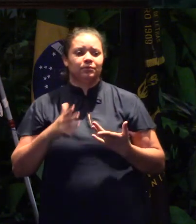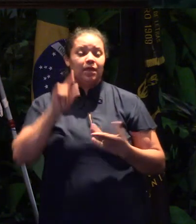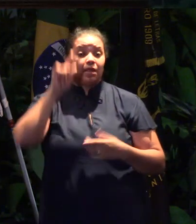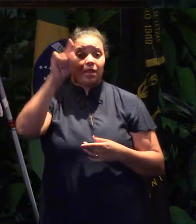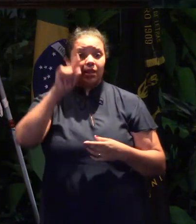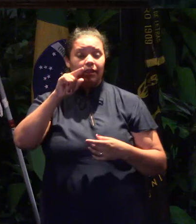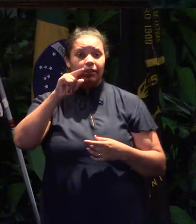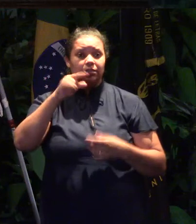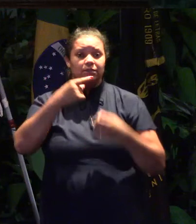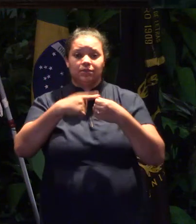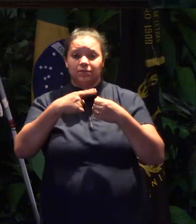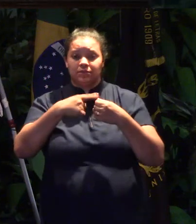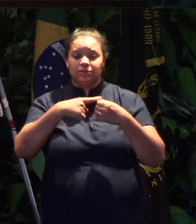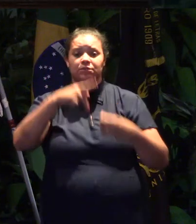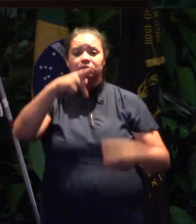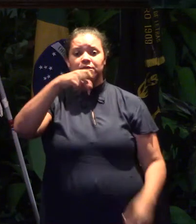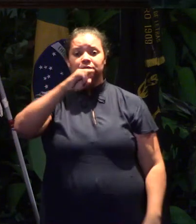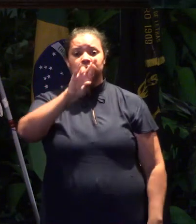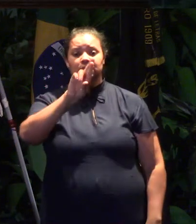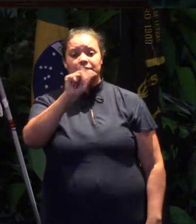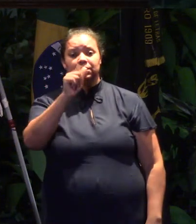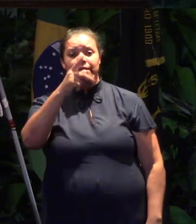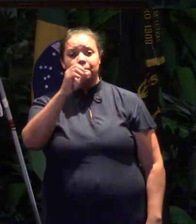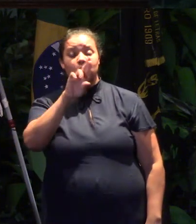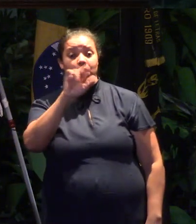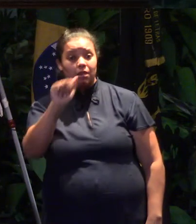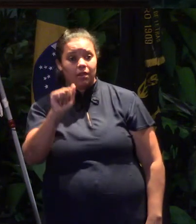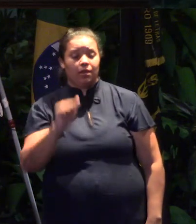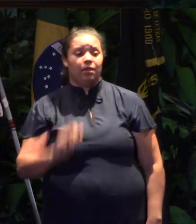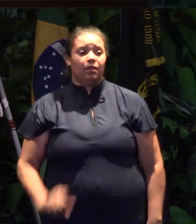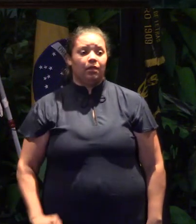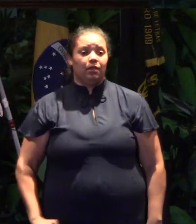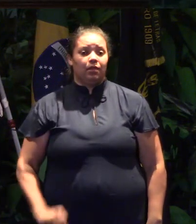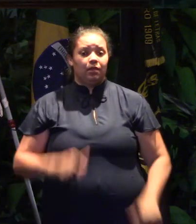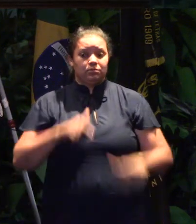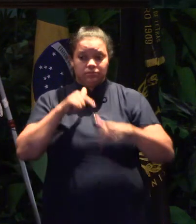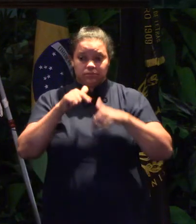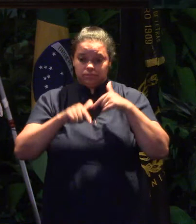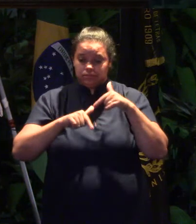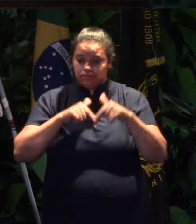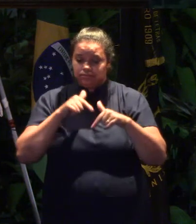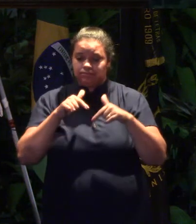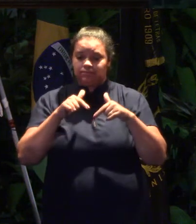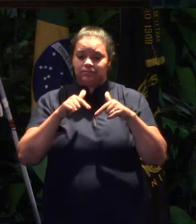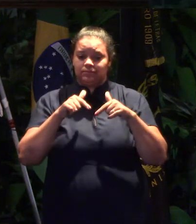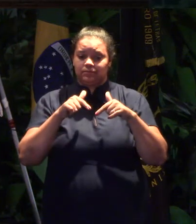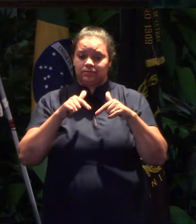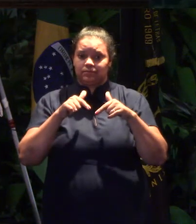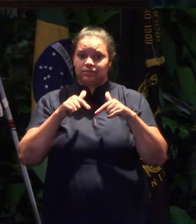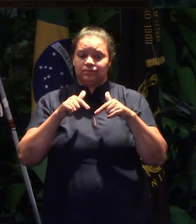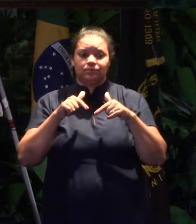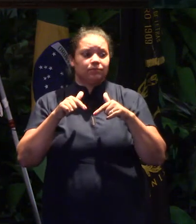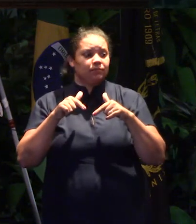Pirapora, contribuindo com os nossos trabalhos na área do serviço